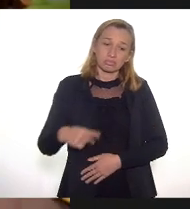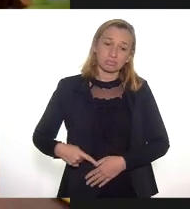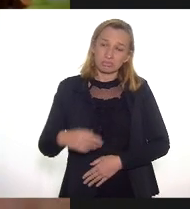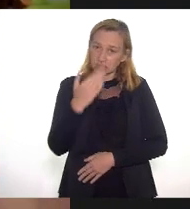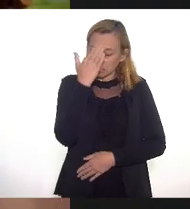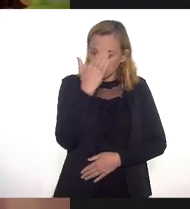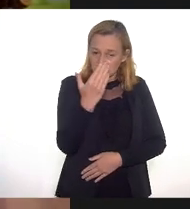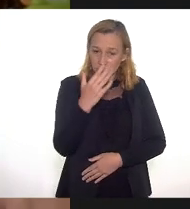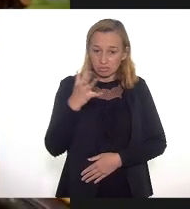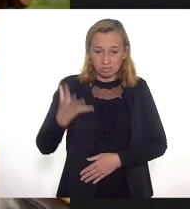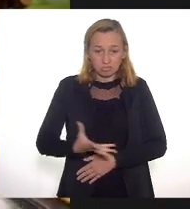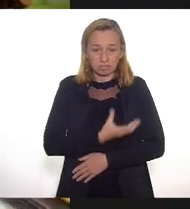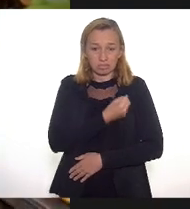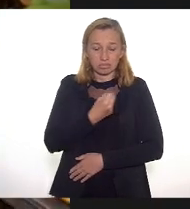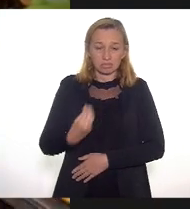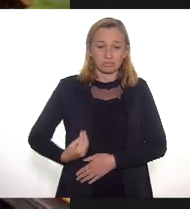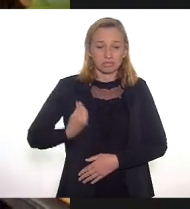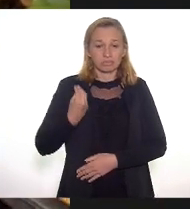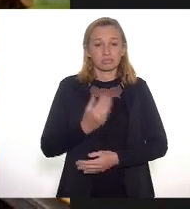que possamos salvar vidas.